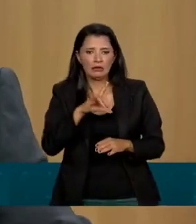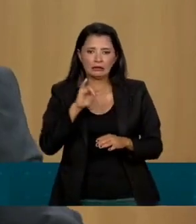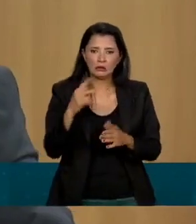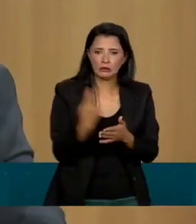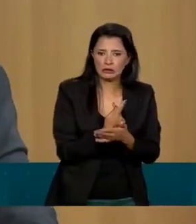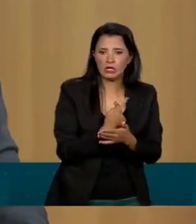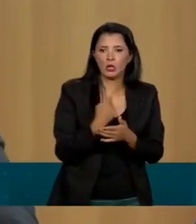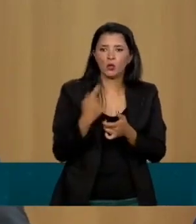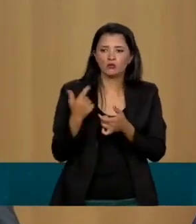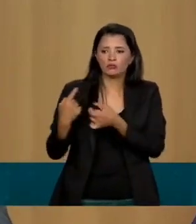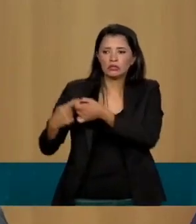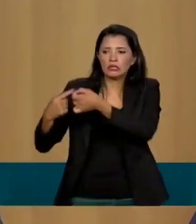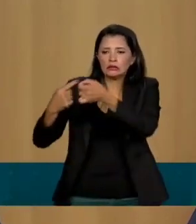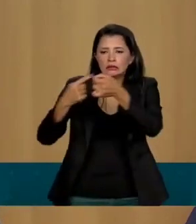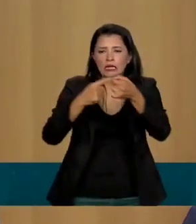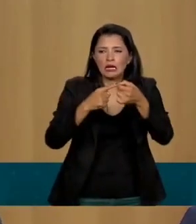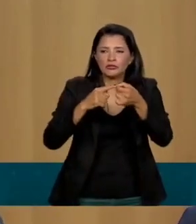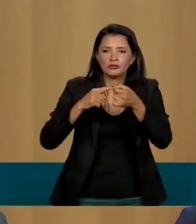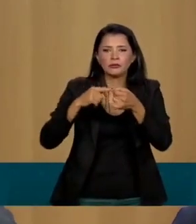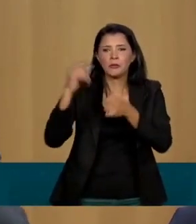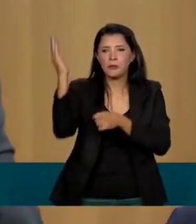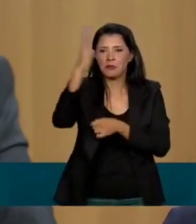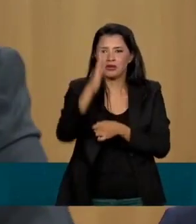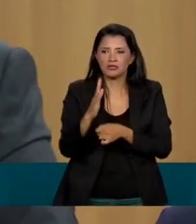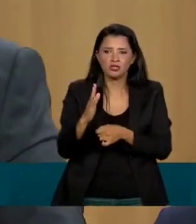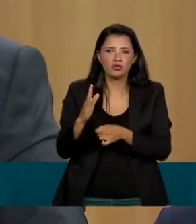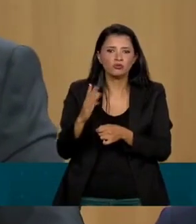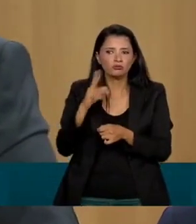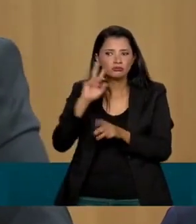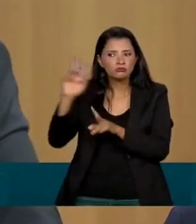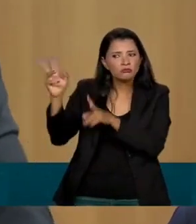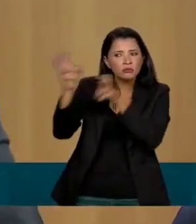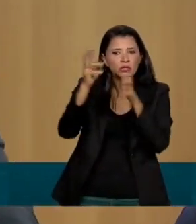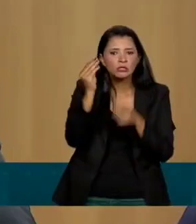várias cidades do país, tentativas